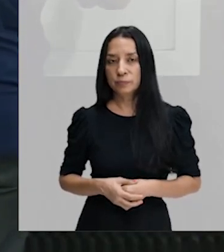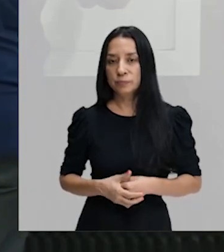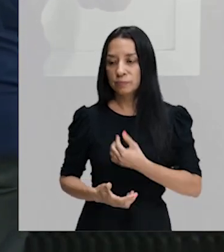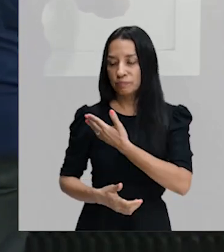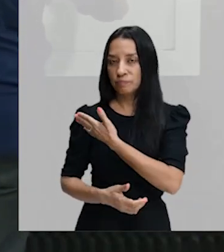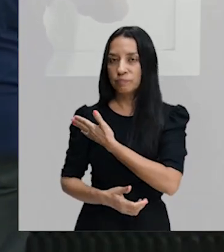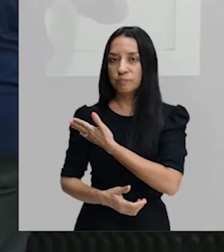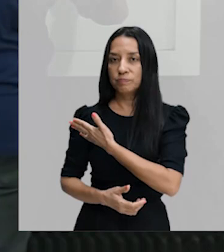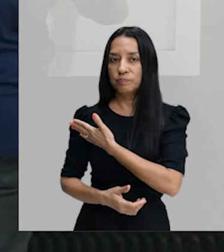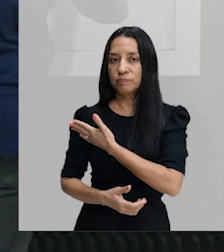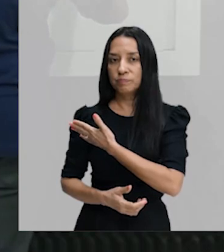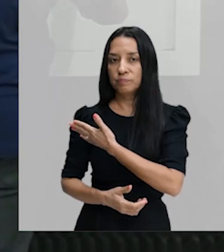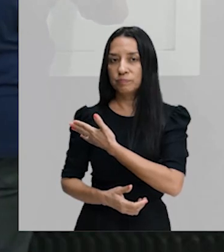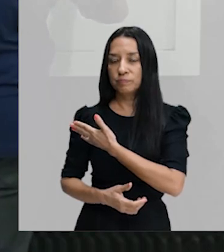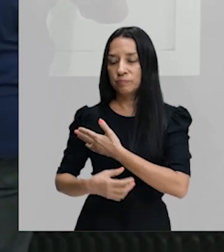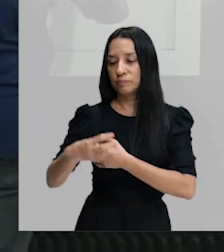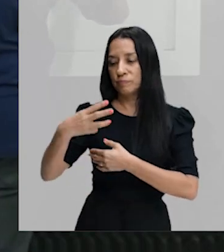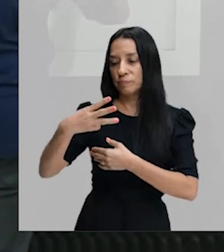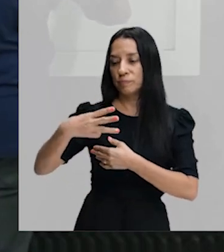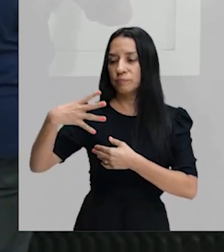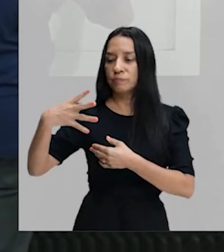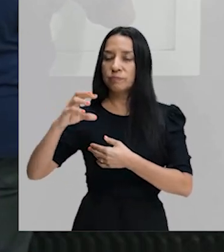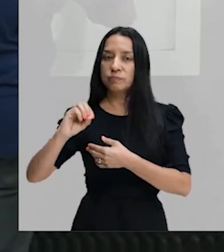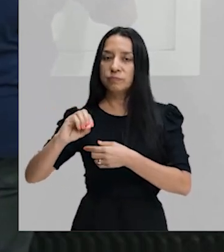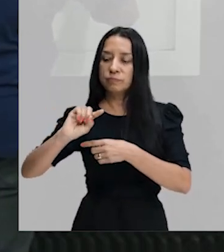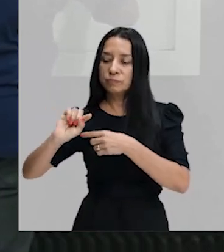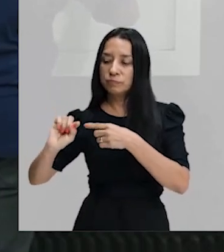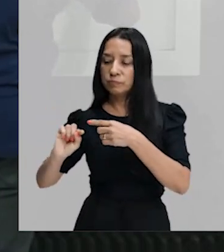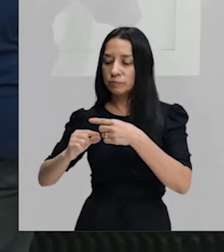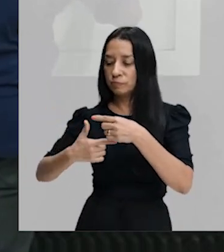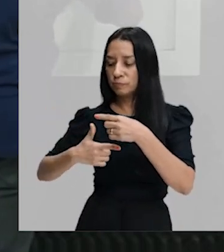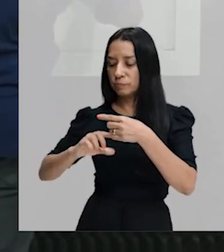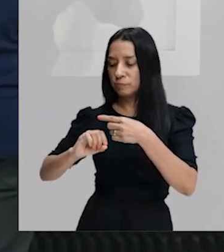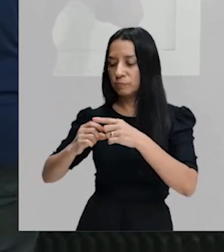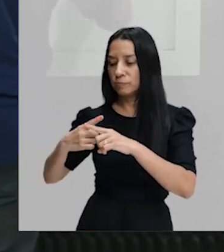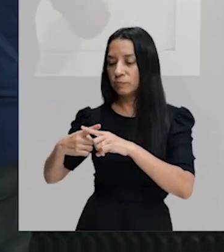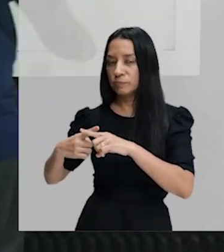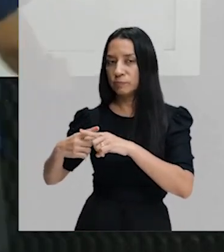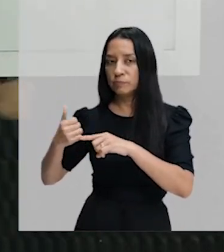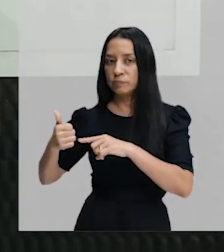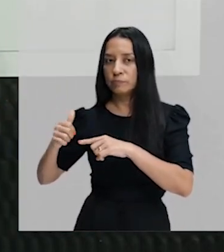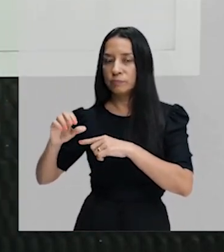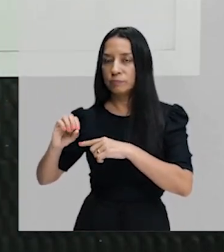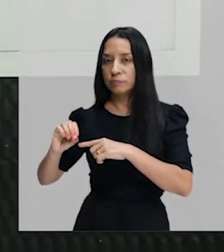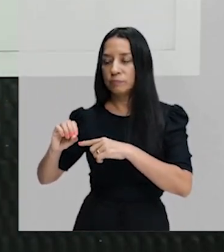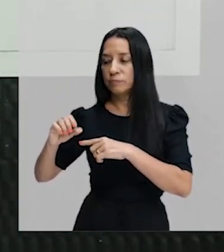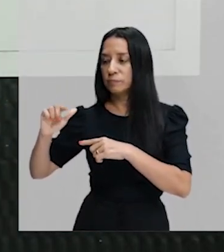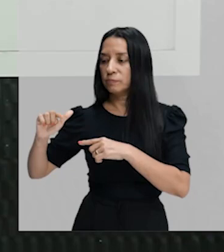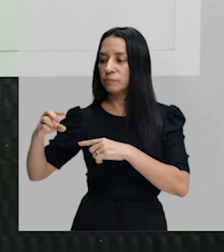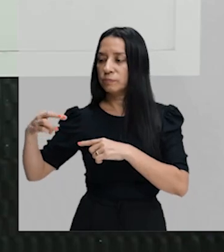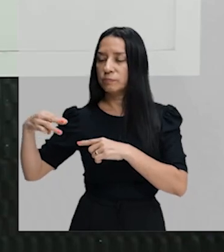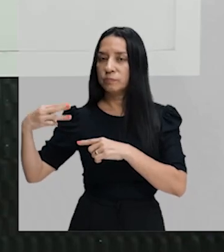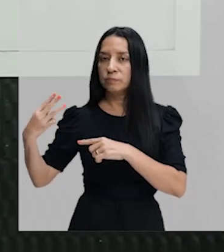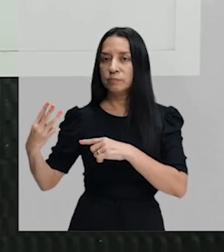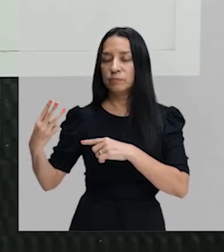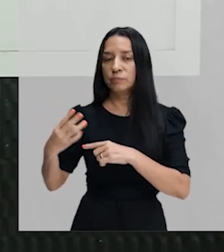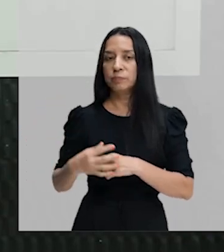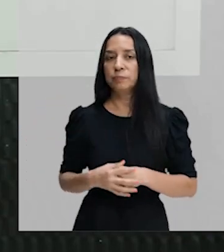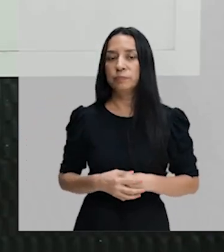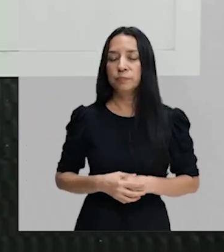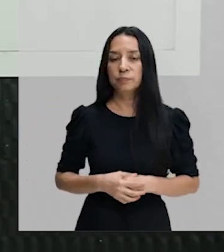340 / 20 x 10 a terceira que é 20